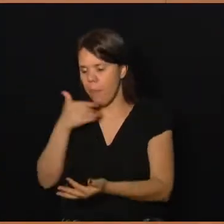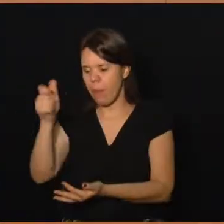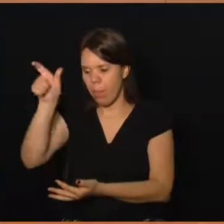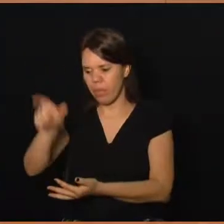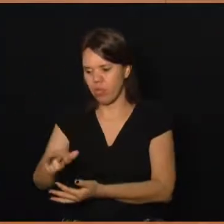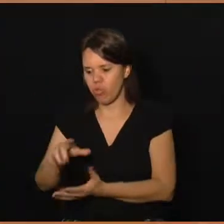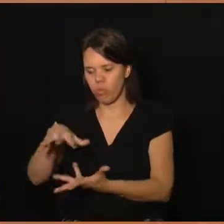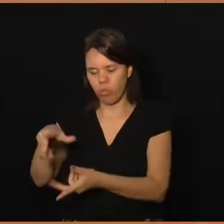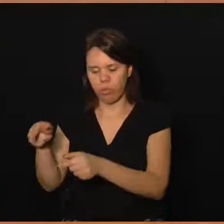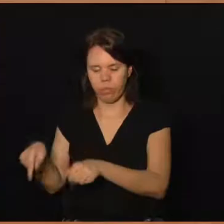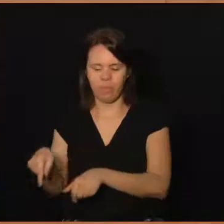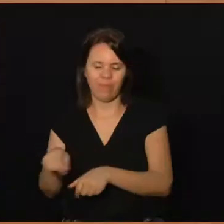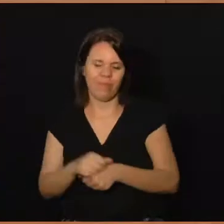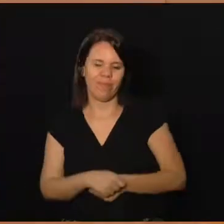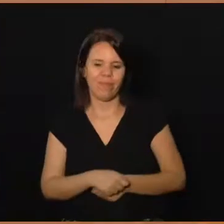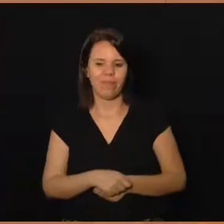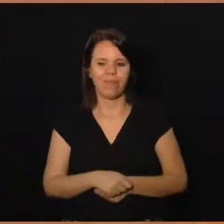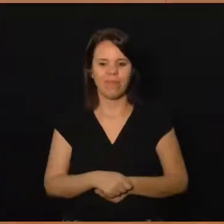mundo. Então,